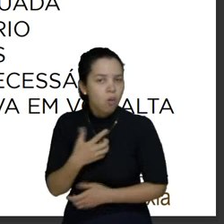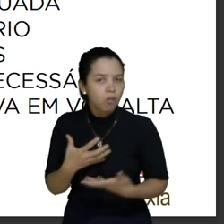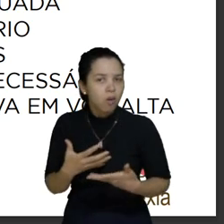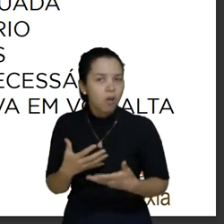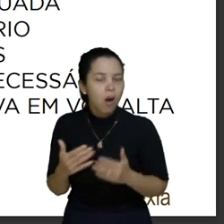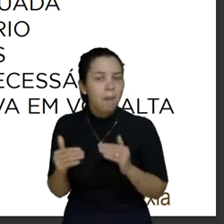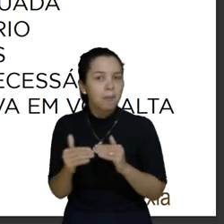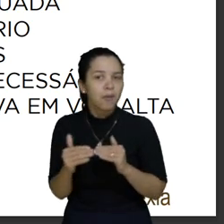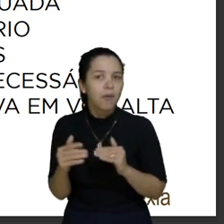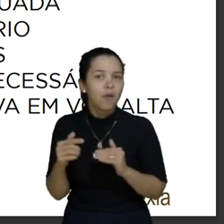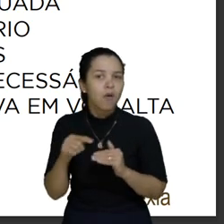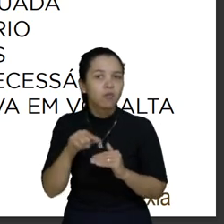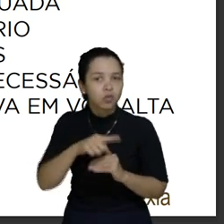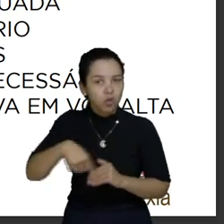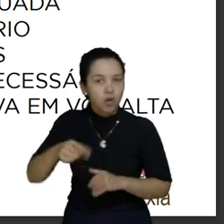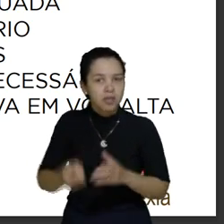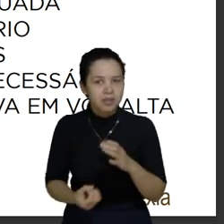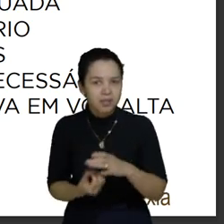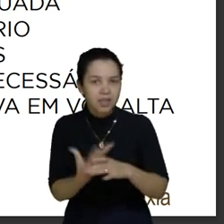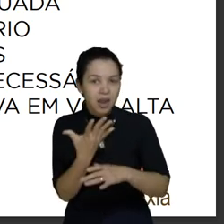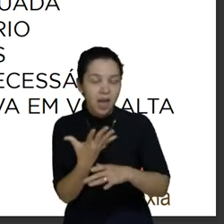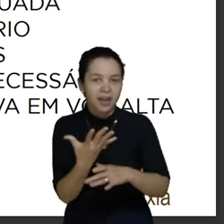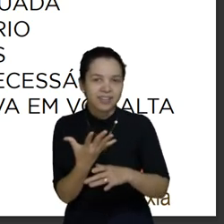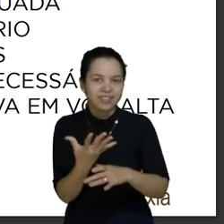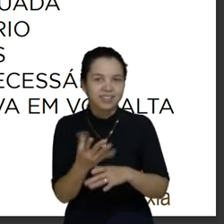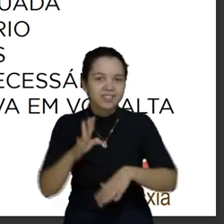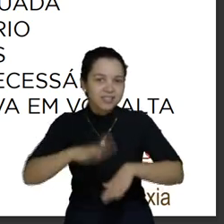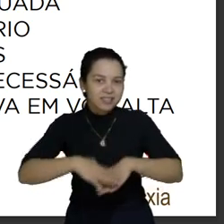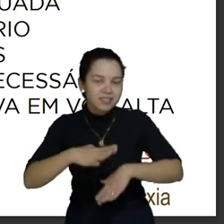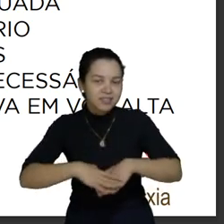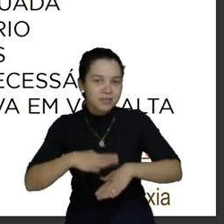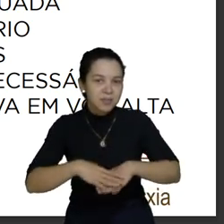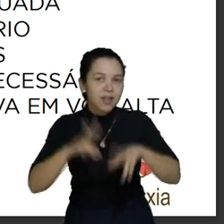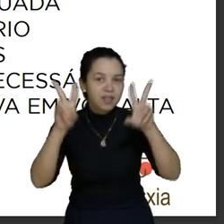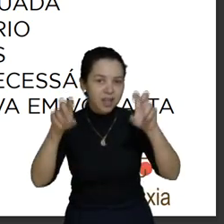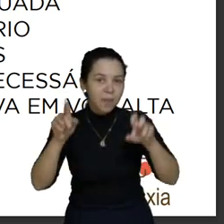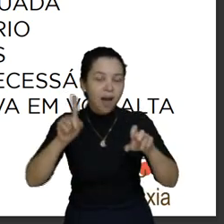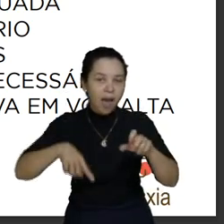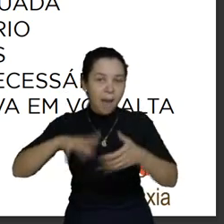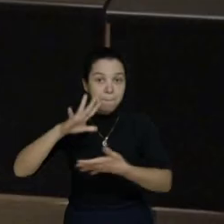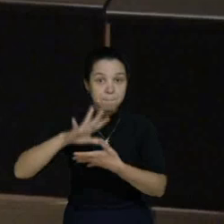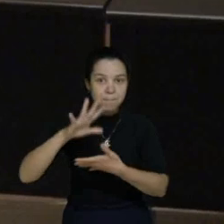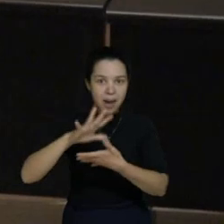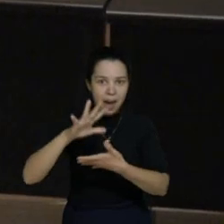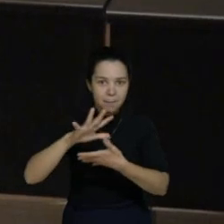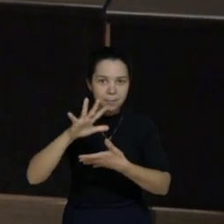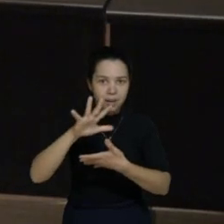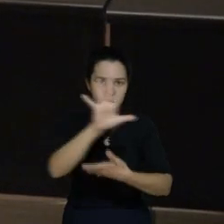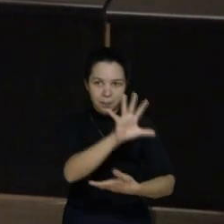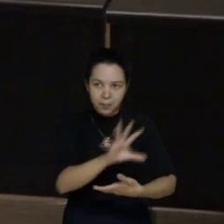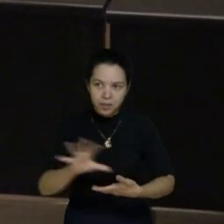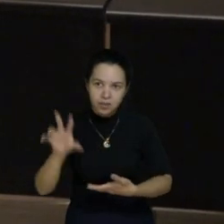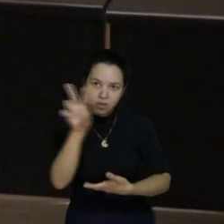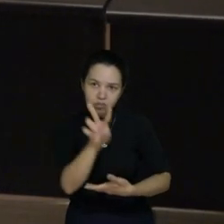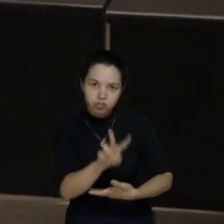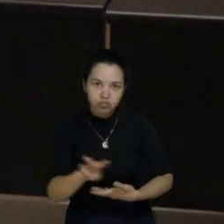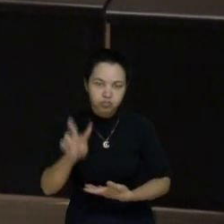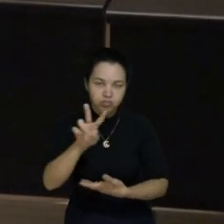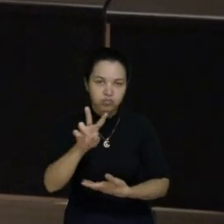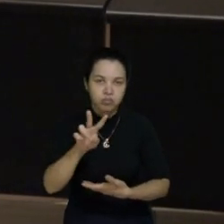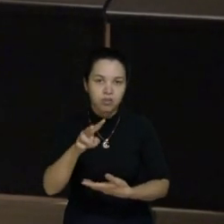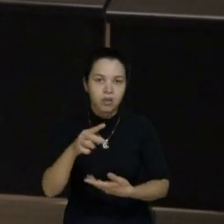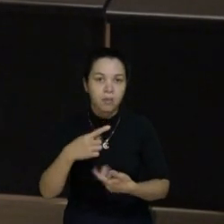mapas mentais né a gente deveria ter uma disciplina chamada mapas mentais porque mapas